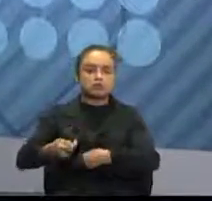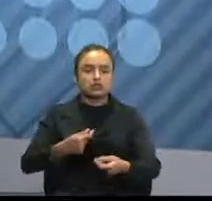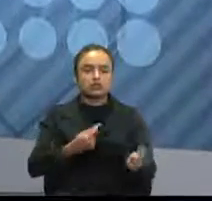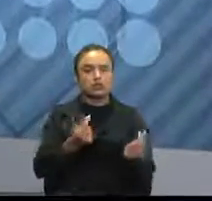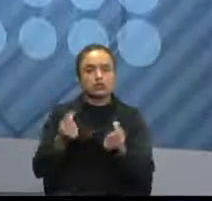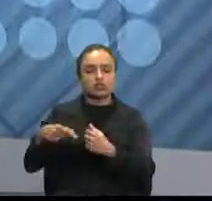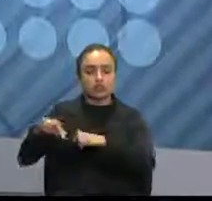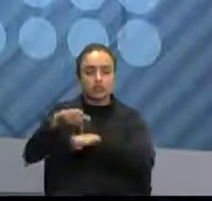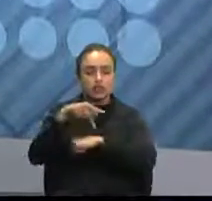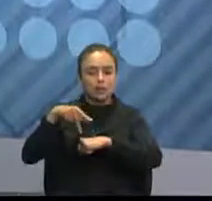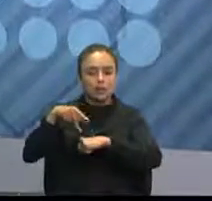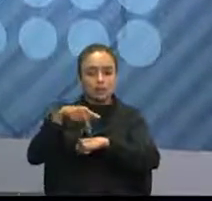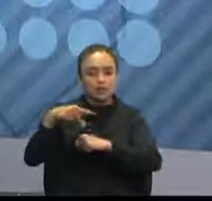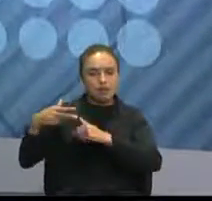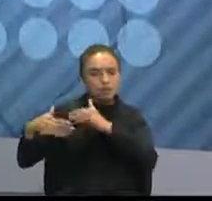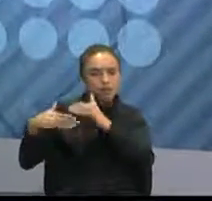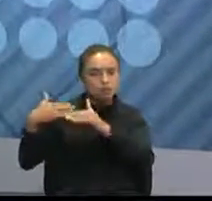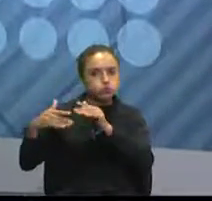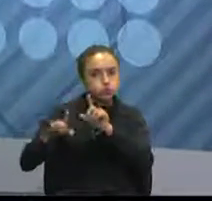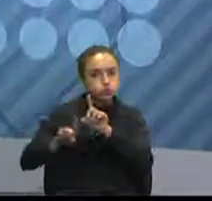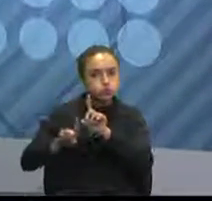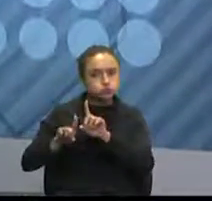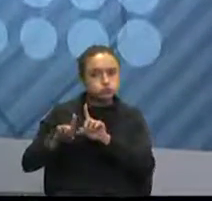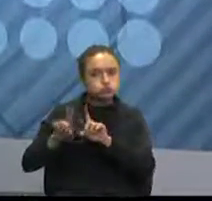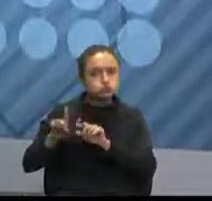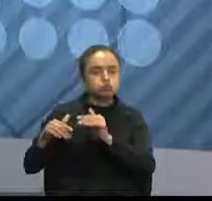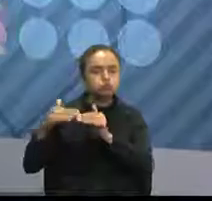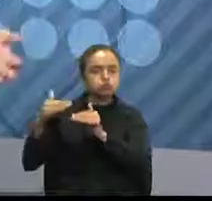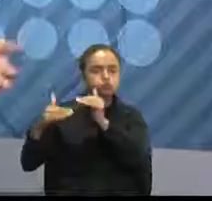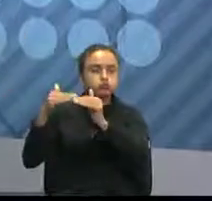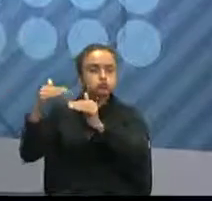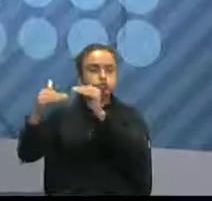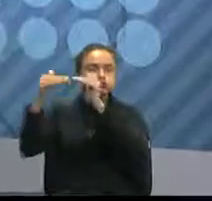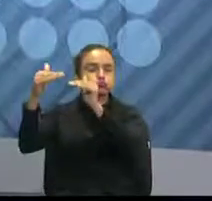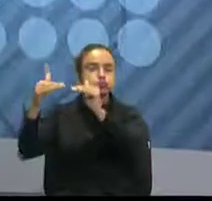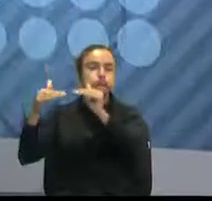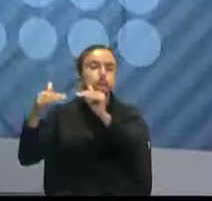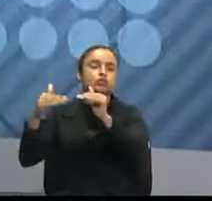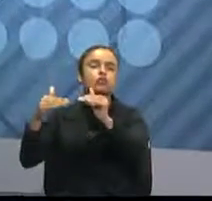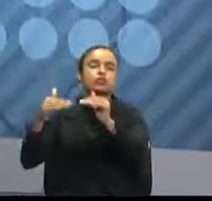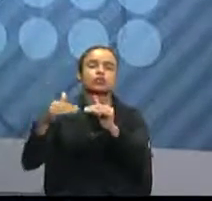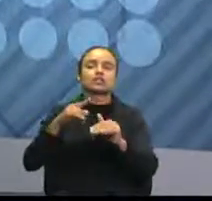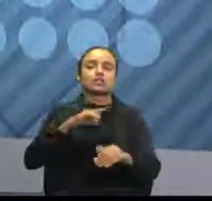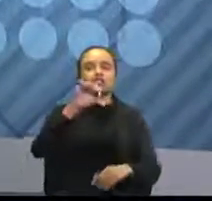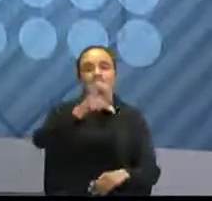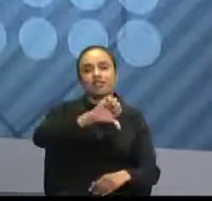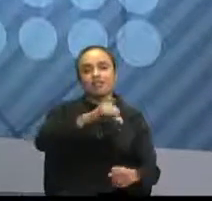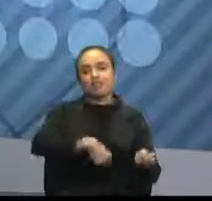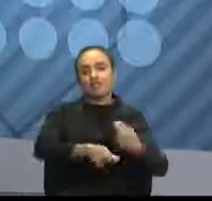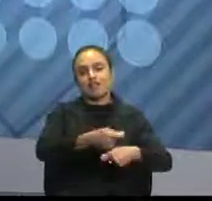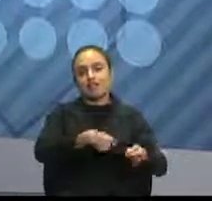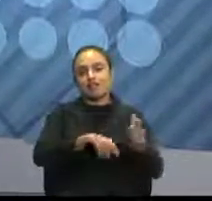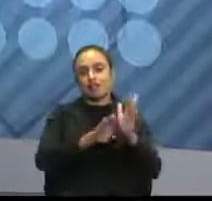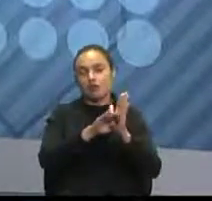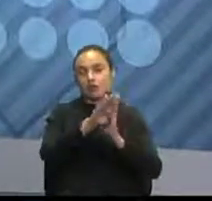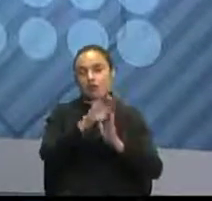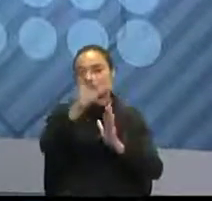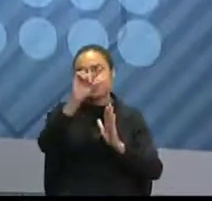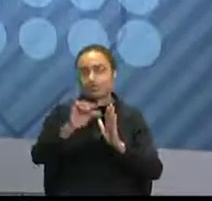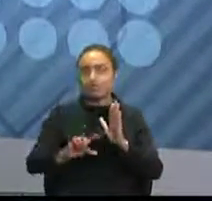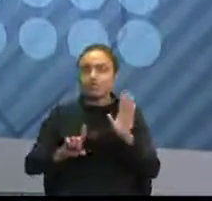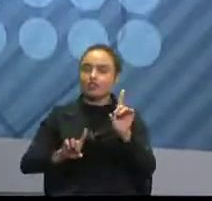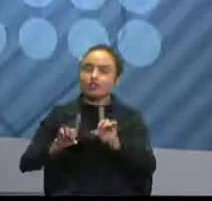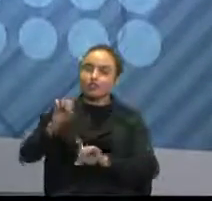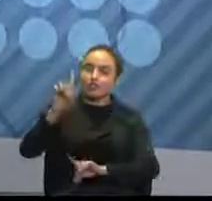crescimento as ações estão aumentando com o país está em crise a bolsa de valores está diminuindo as ações estão caindo não